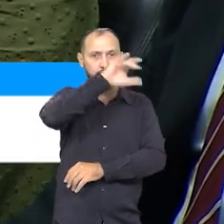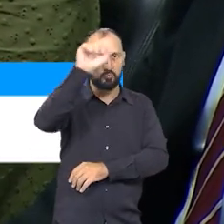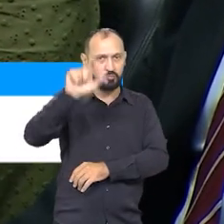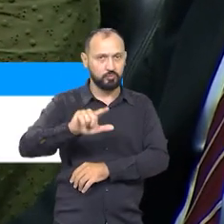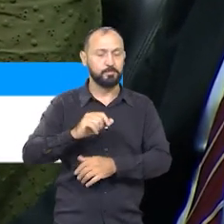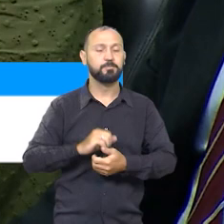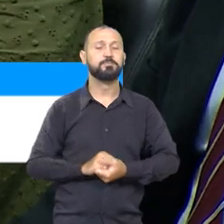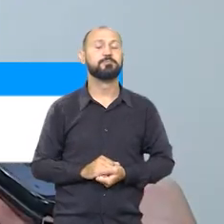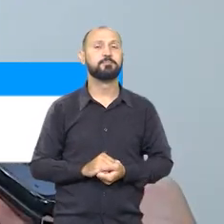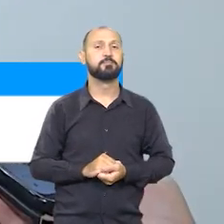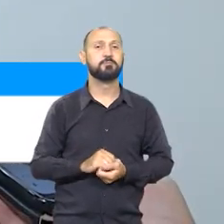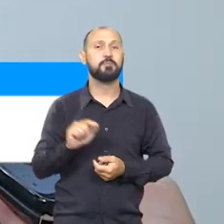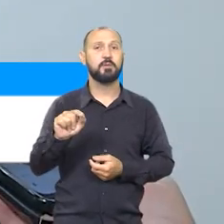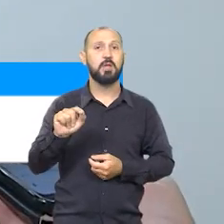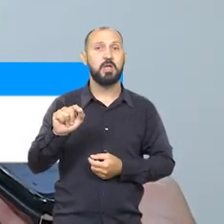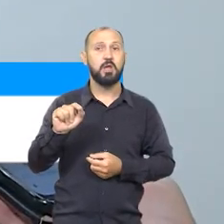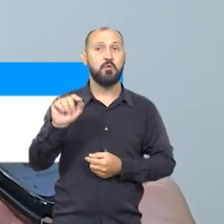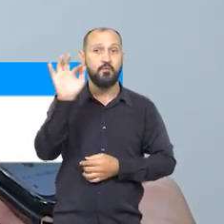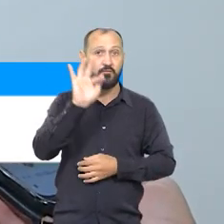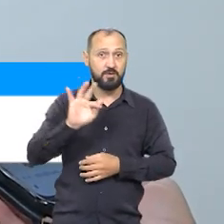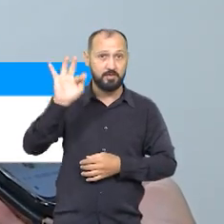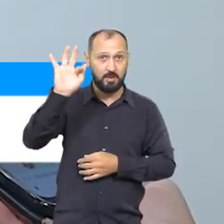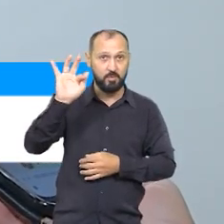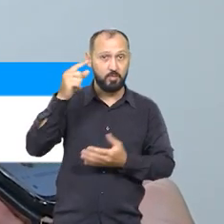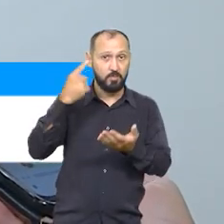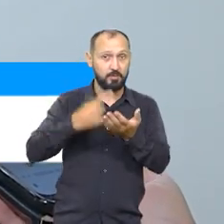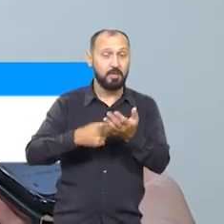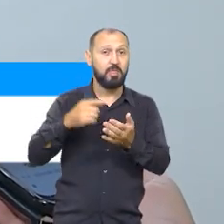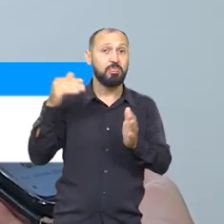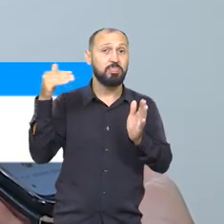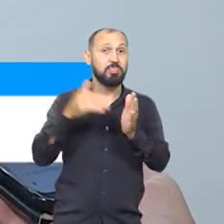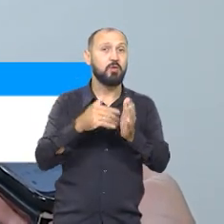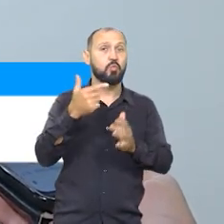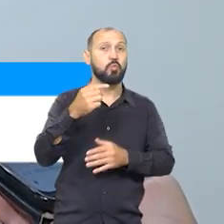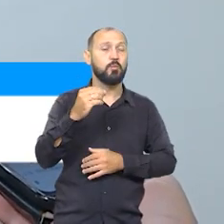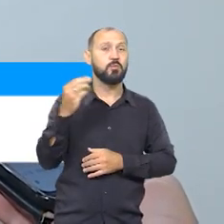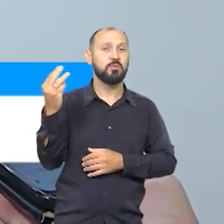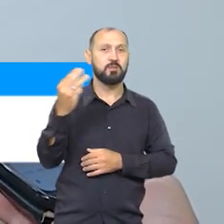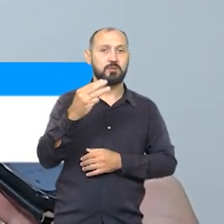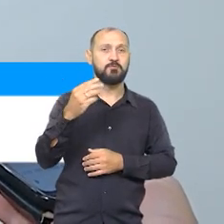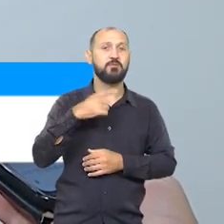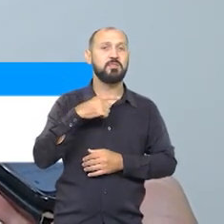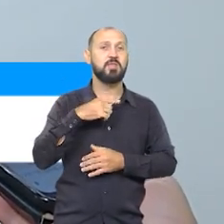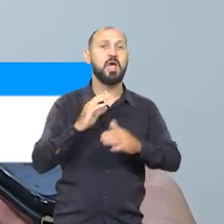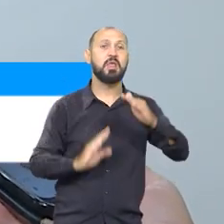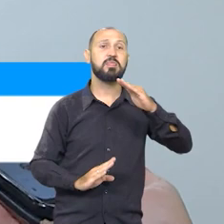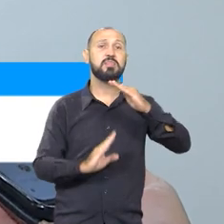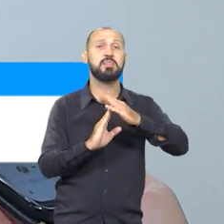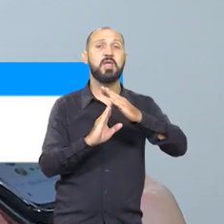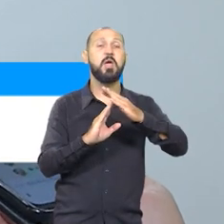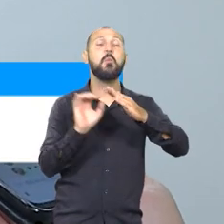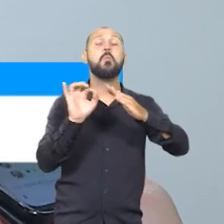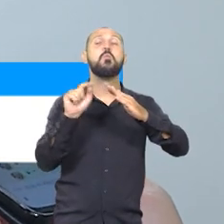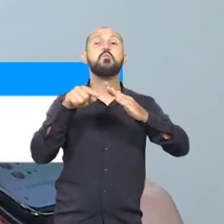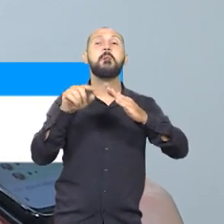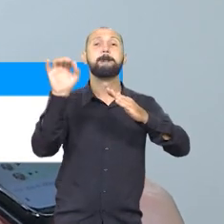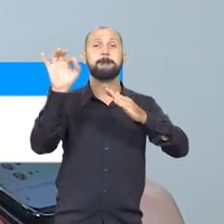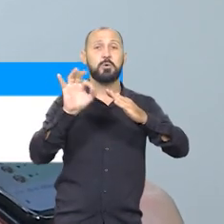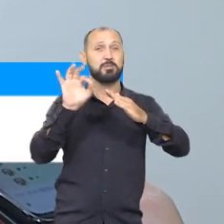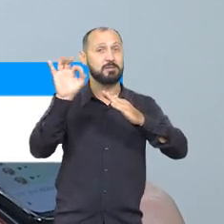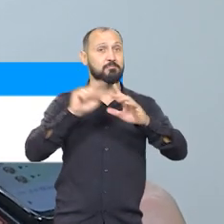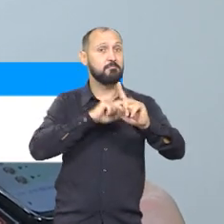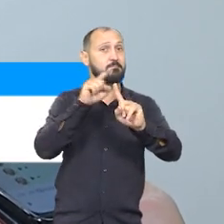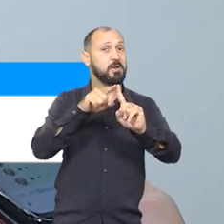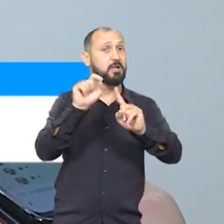Mato Grosso do Sul União estabelece que até 2033 temos que ter atingido uma meta e para